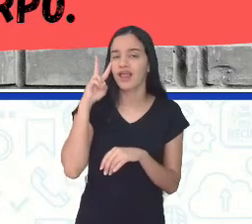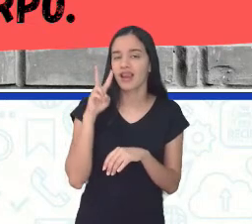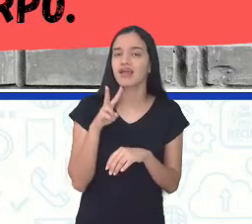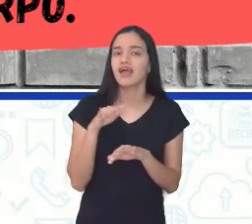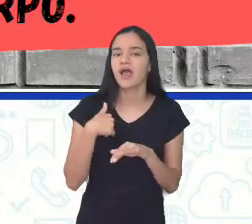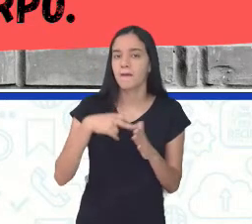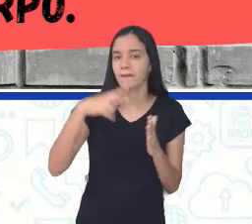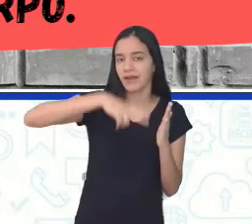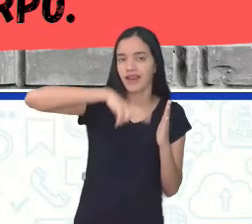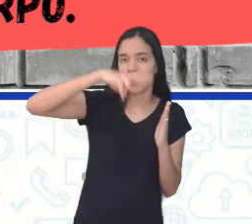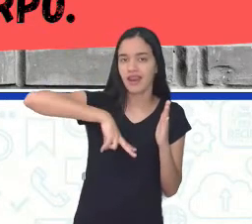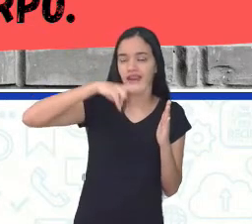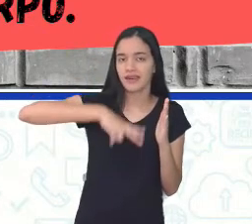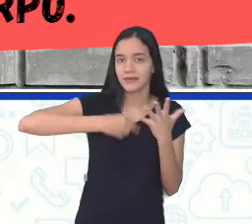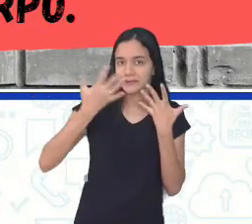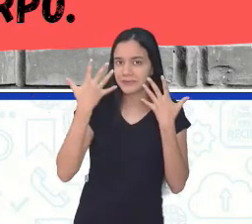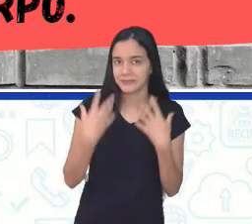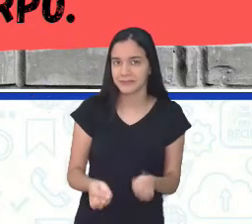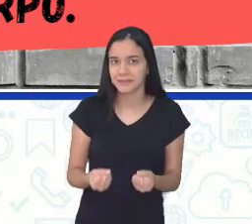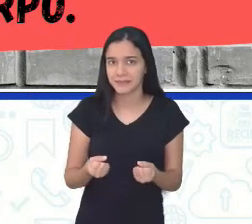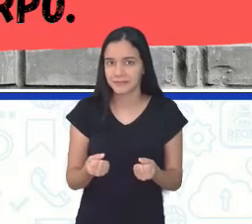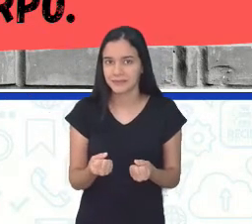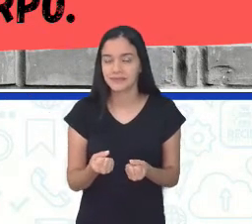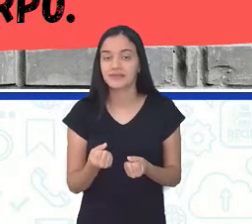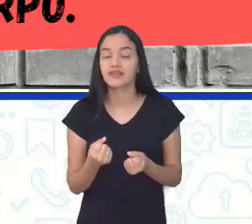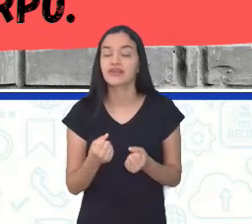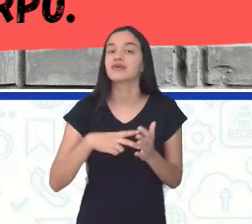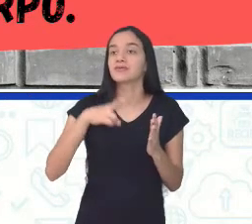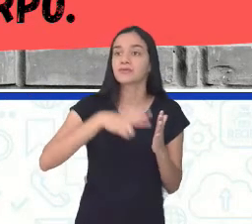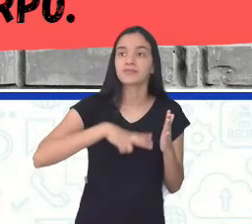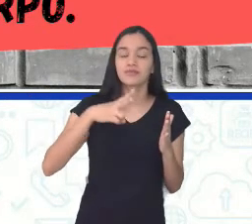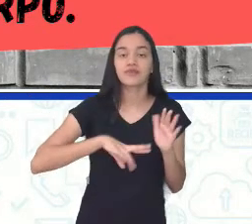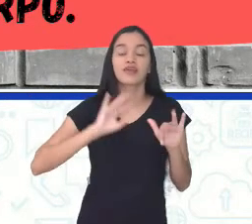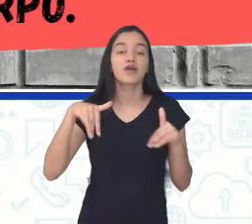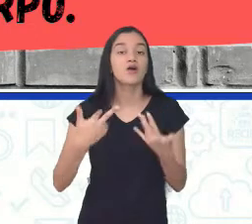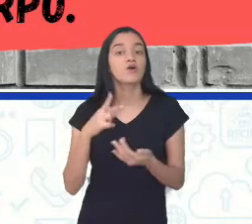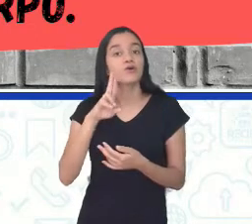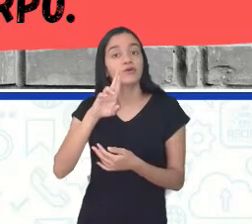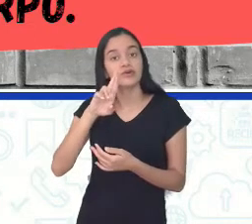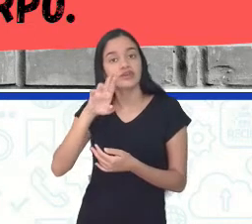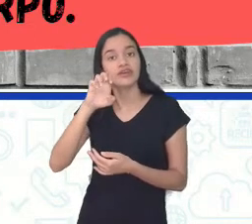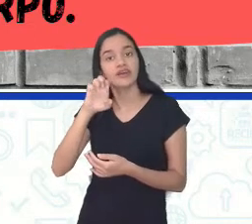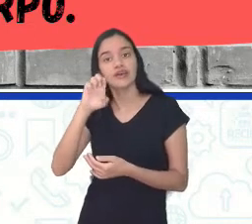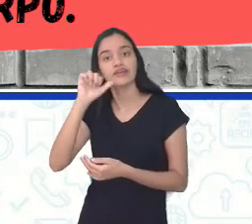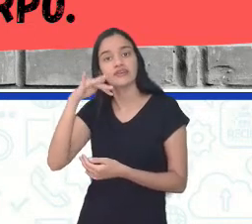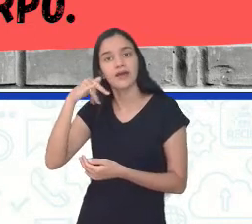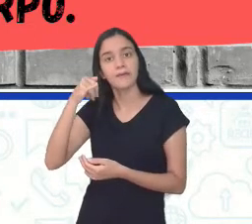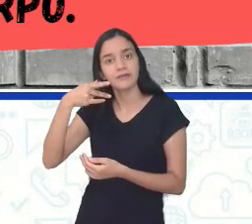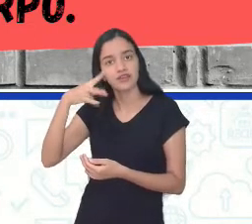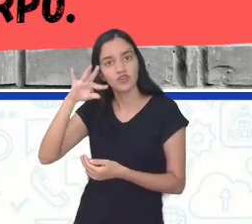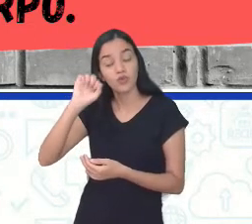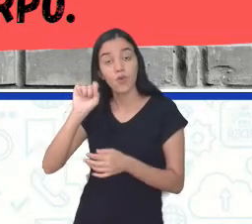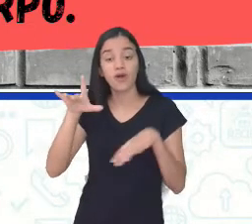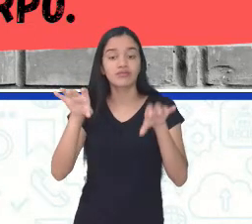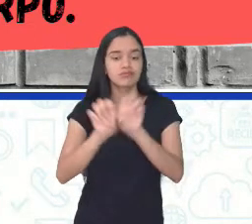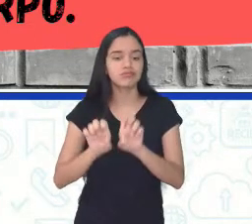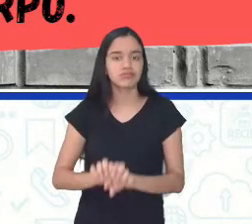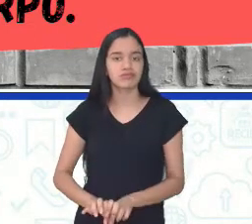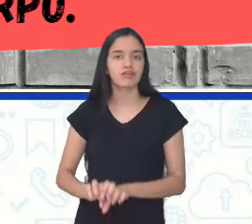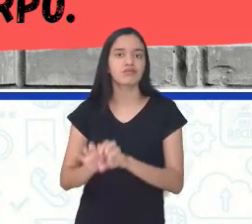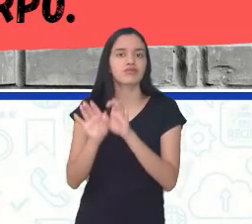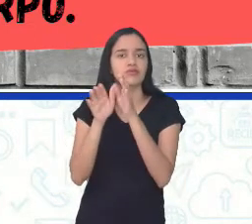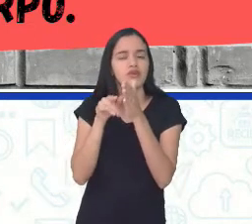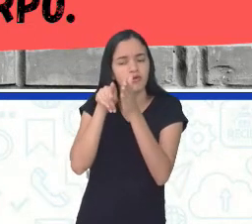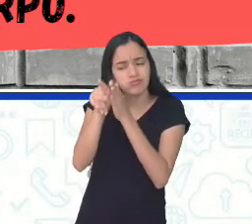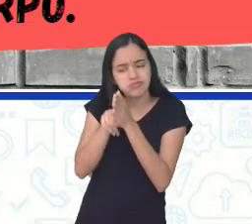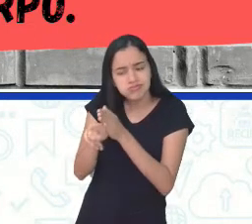comigo, gente. Então, vamos lá? Vamos para mais uma leitura? Os receptores são estruturas